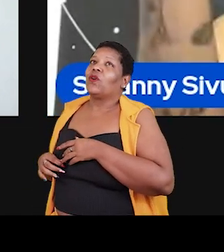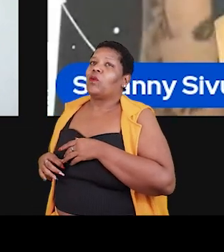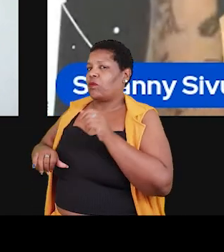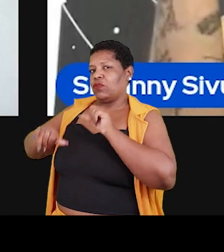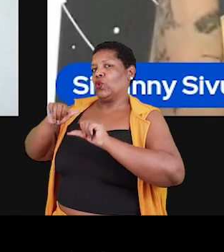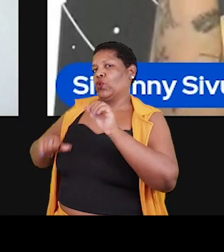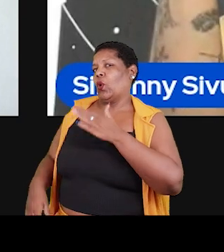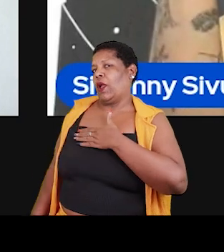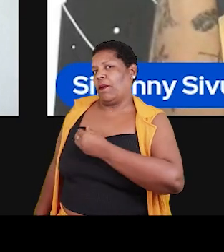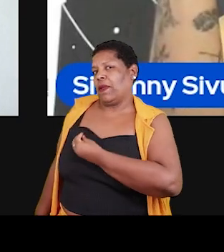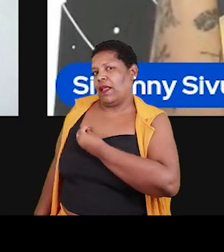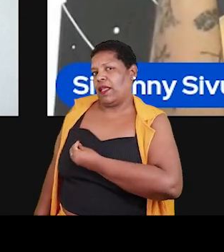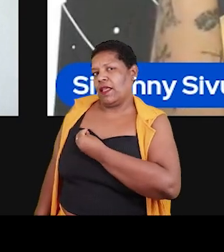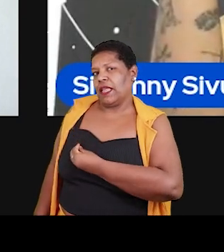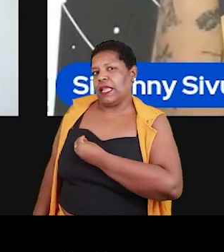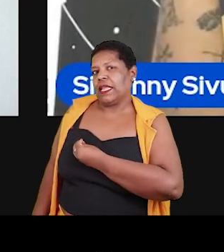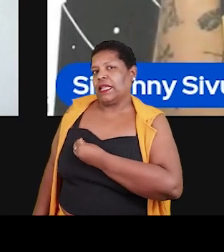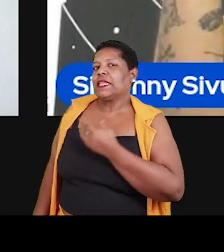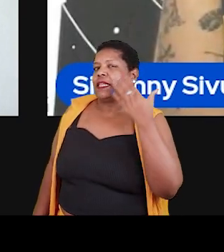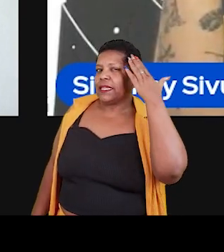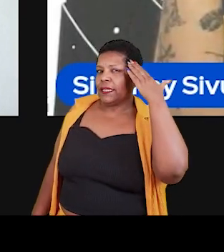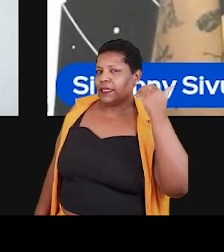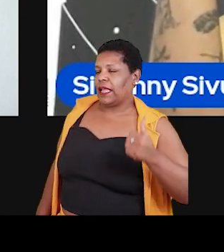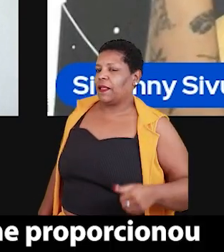mudou a minha vida, mano, sabe assim?